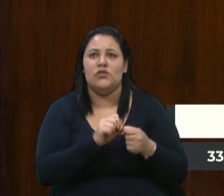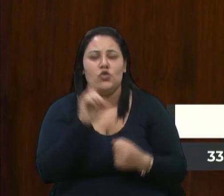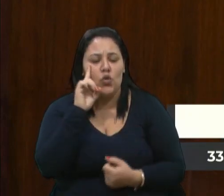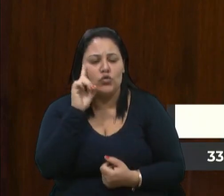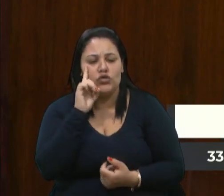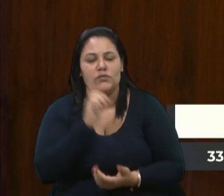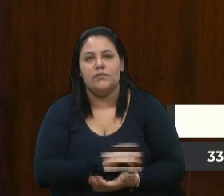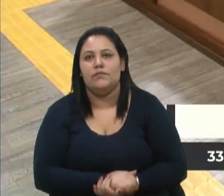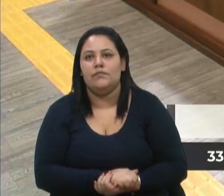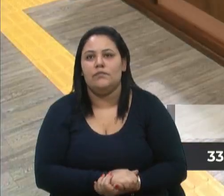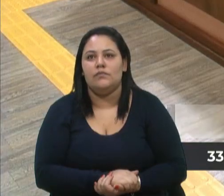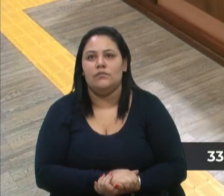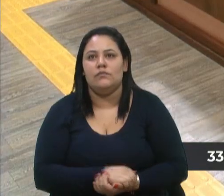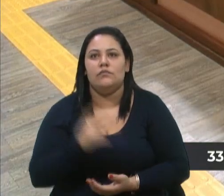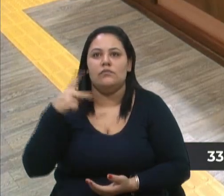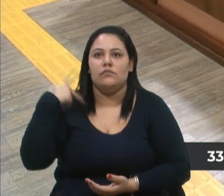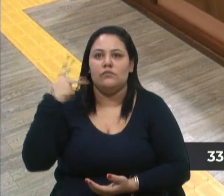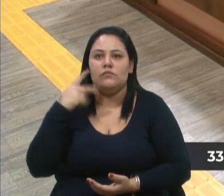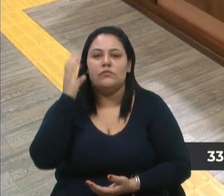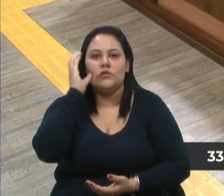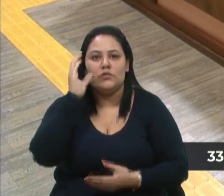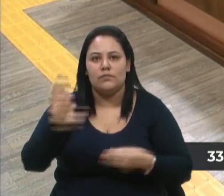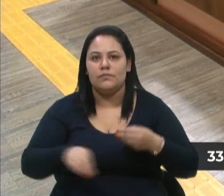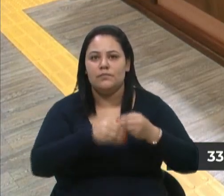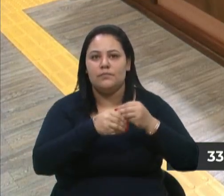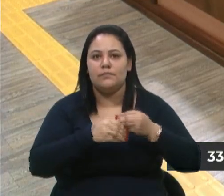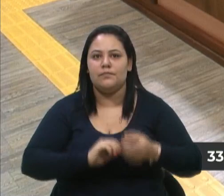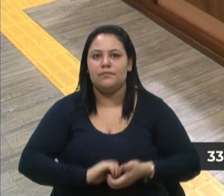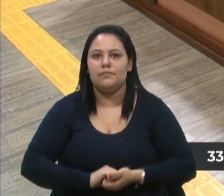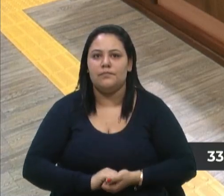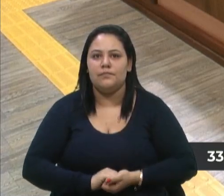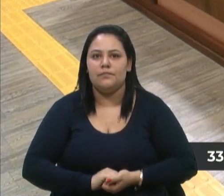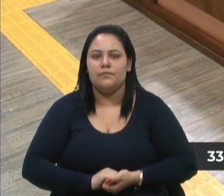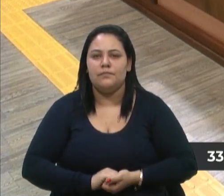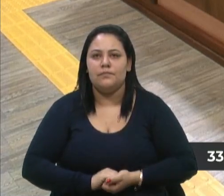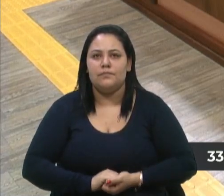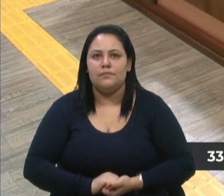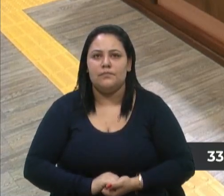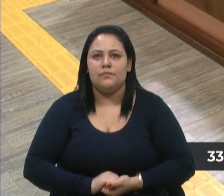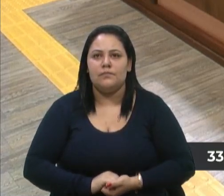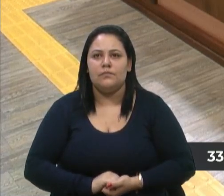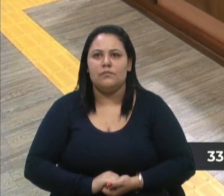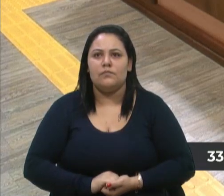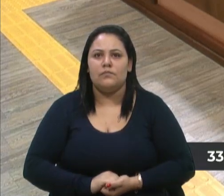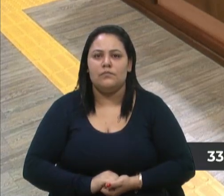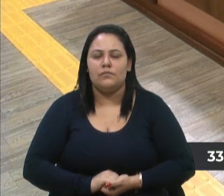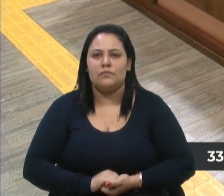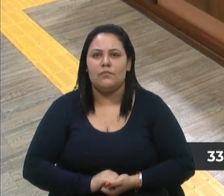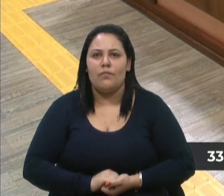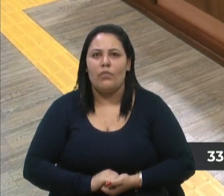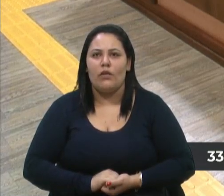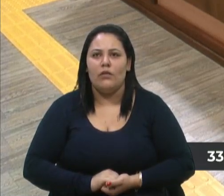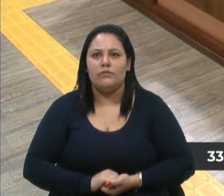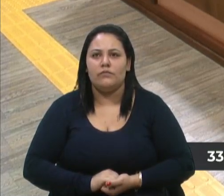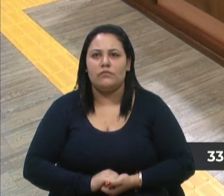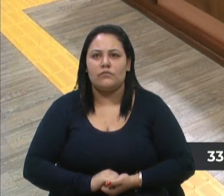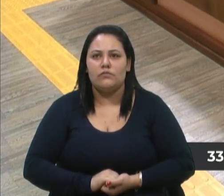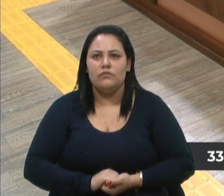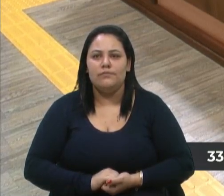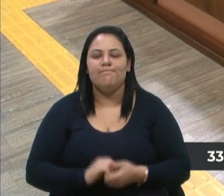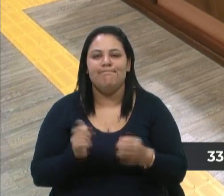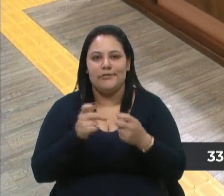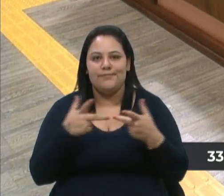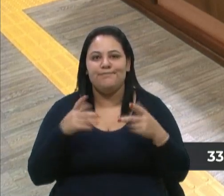Obrigada. Vereador Cadore, sua parte. Desculpa. Vereador Meneguzzi, uma coisa tão simples,